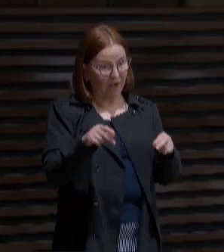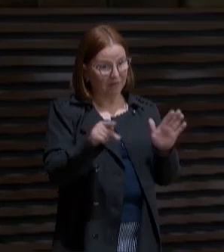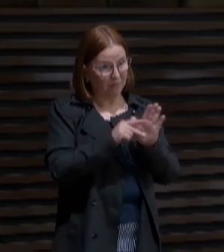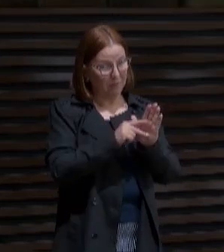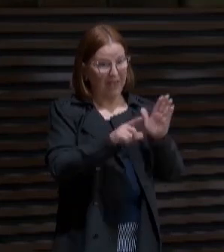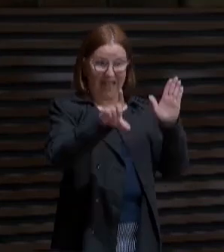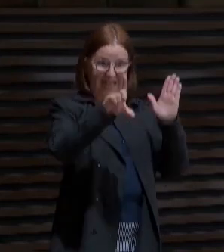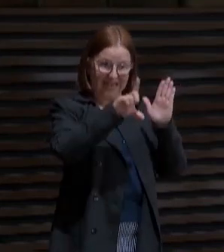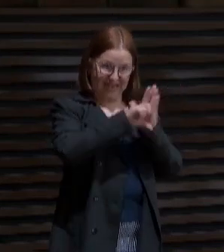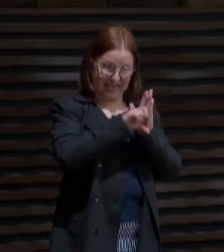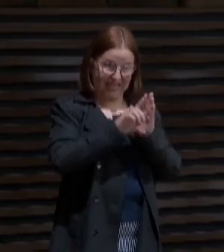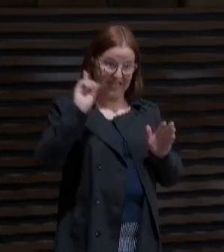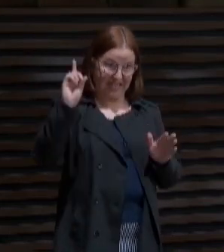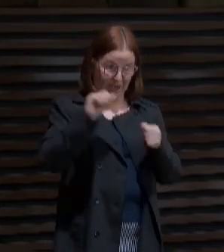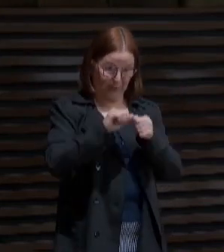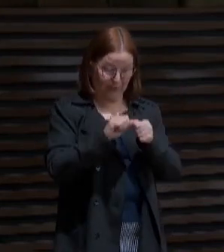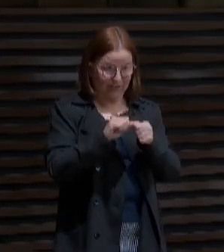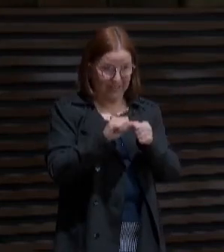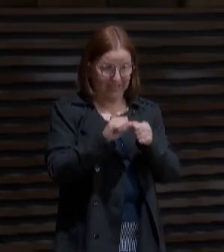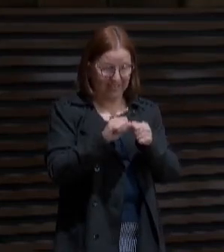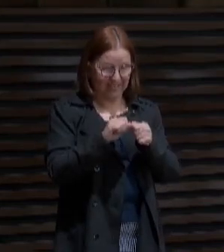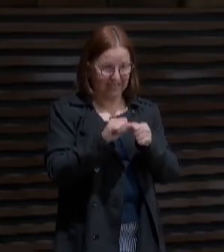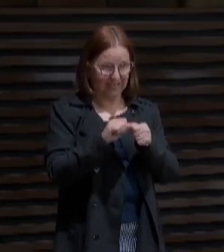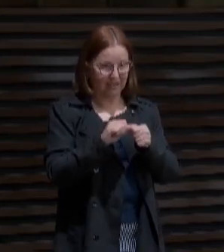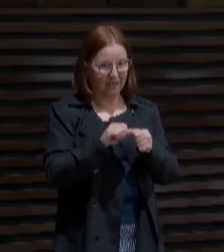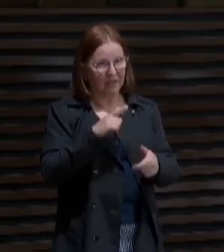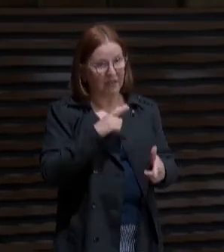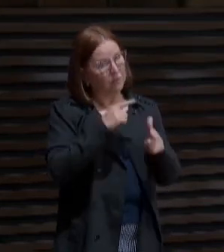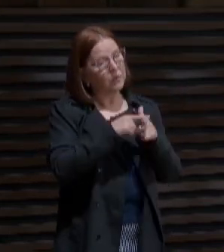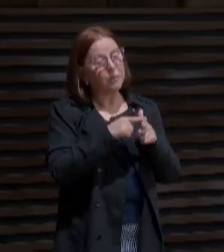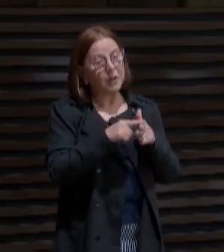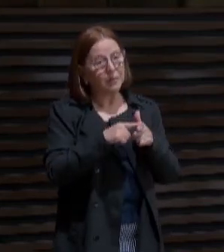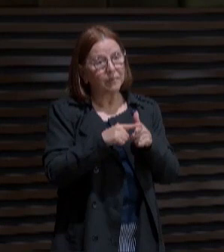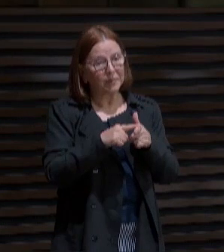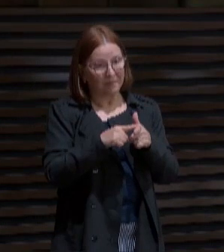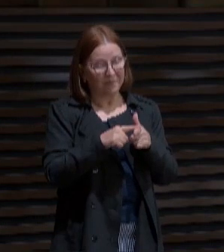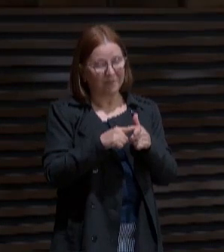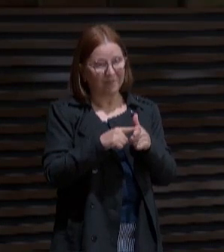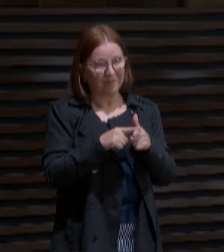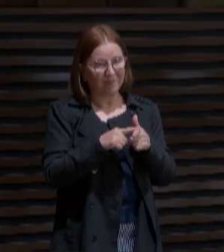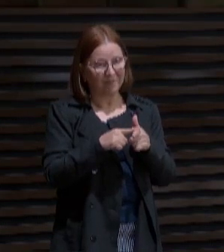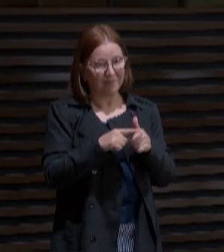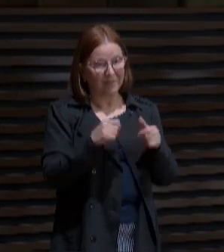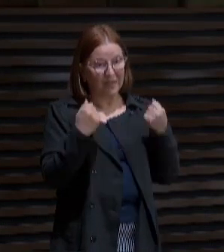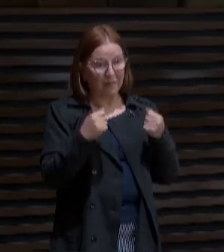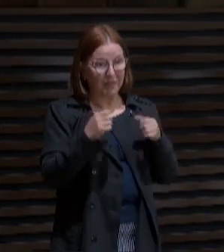Ele mesmo criou, existe um problema aqui que precisa ser